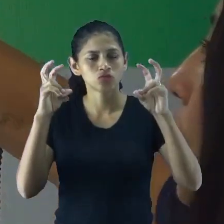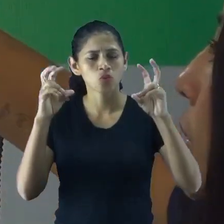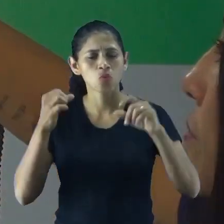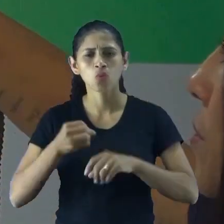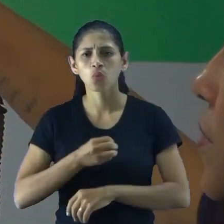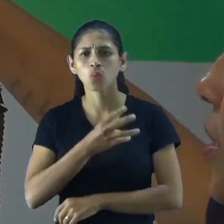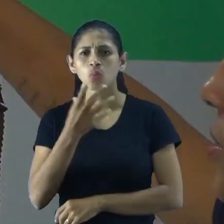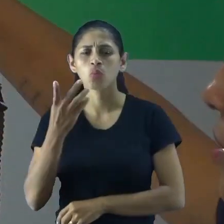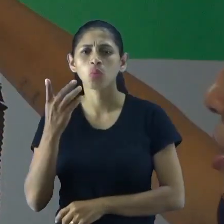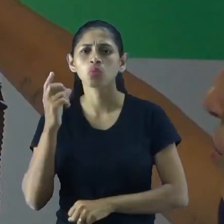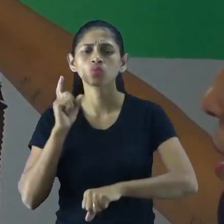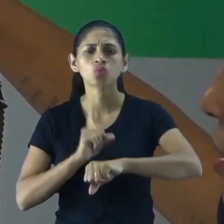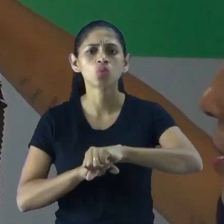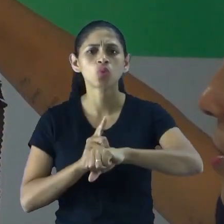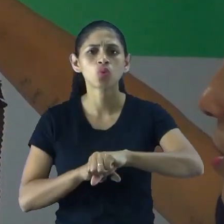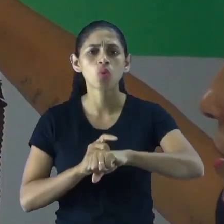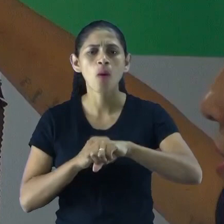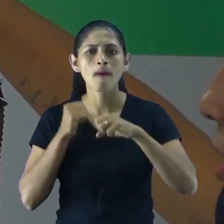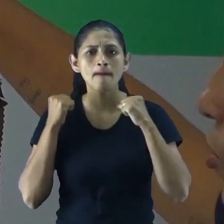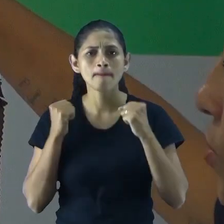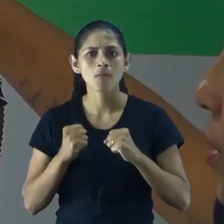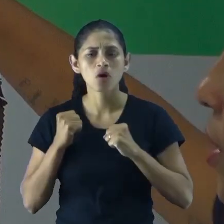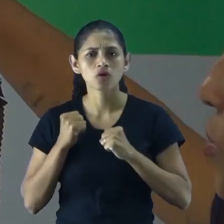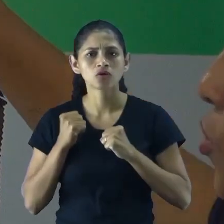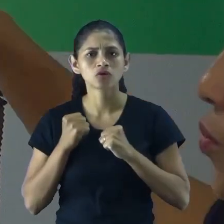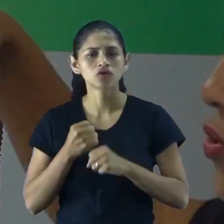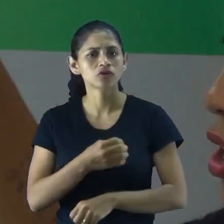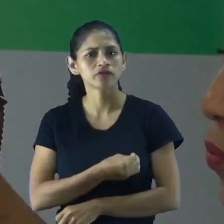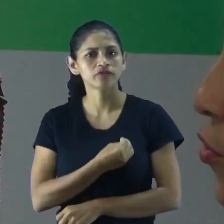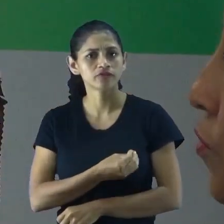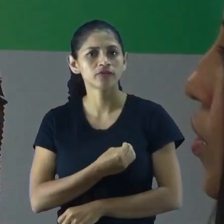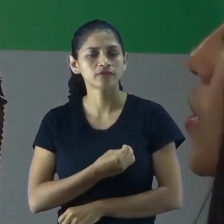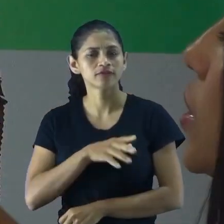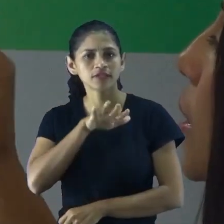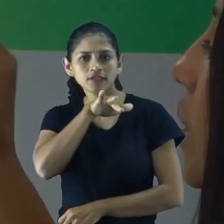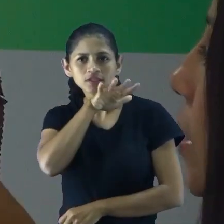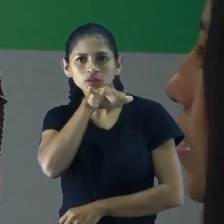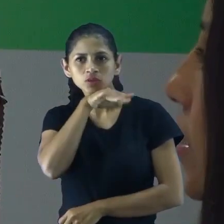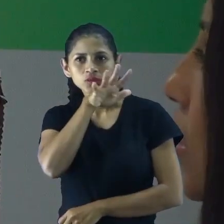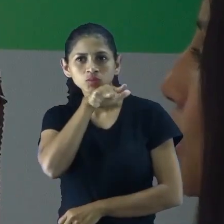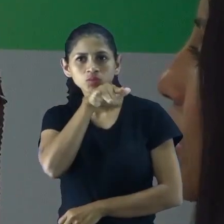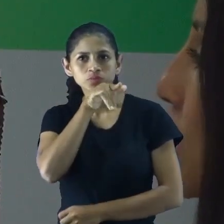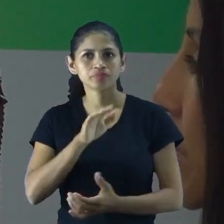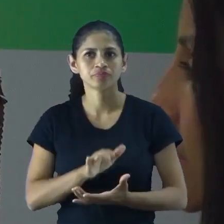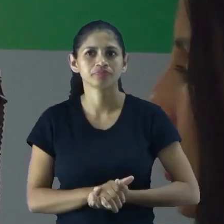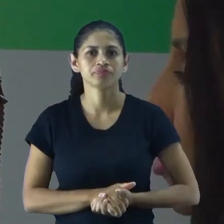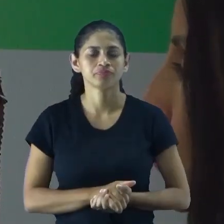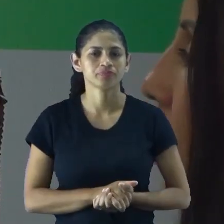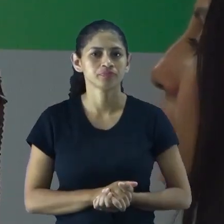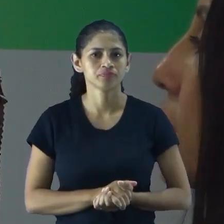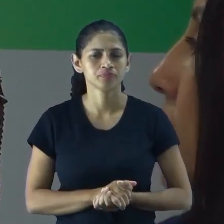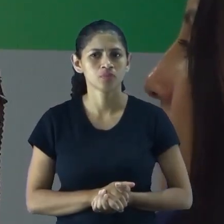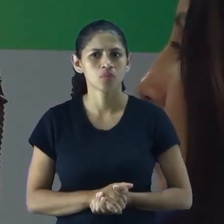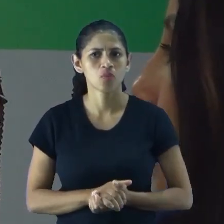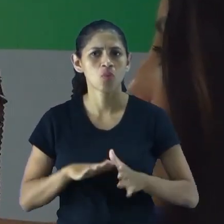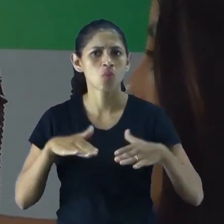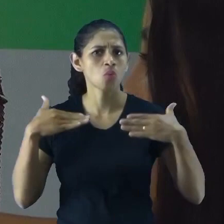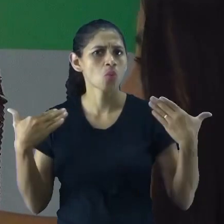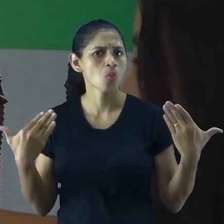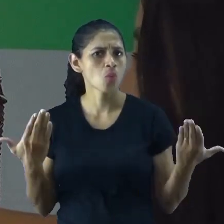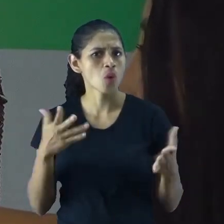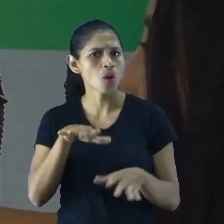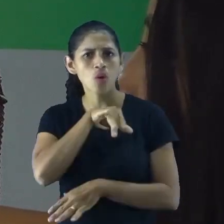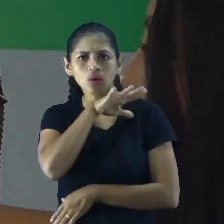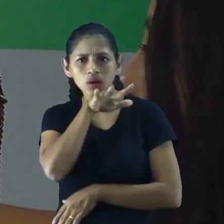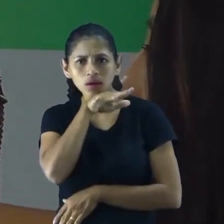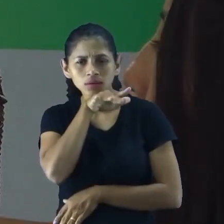podem viver Esses animais certo sobre o tempo de vida desses animais mas que animais Aqui nós